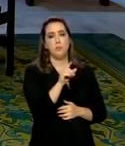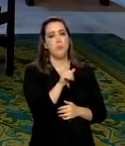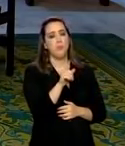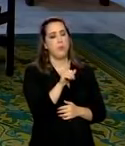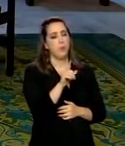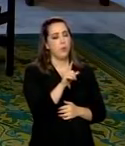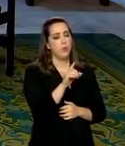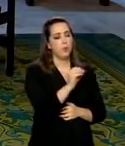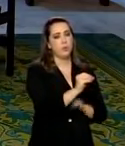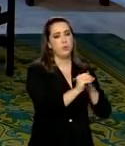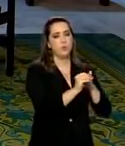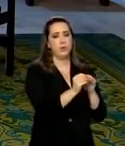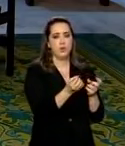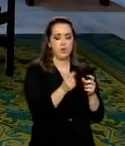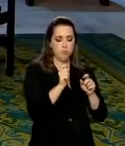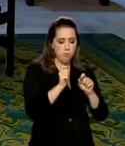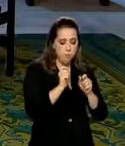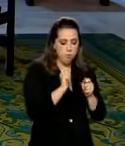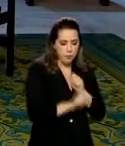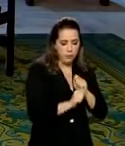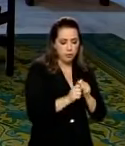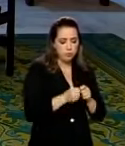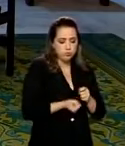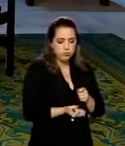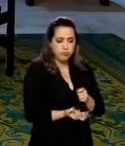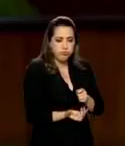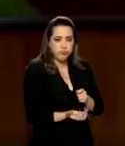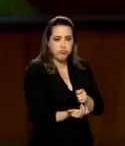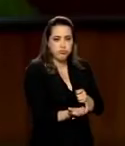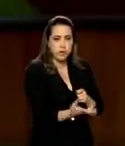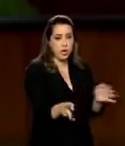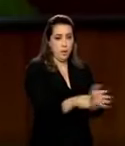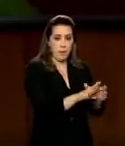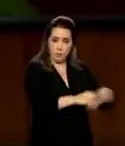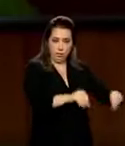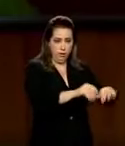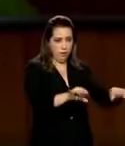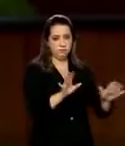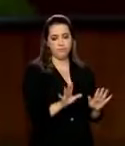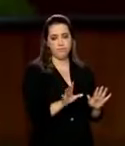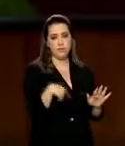e pela mídia nacional também, mas de forma